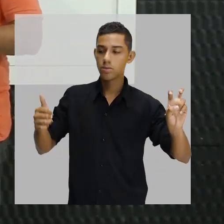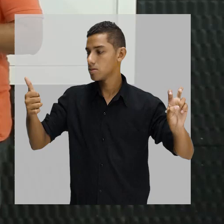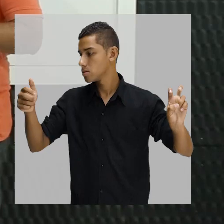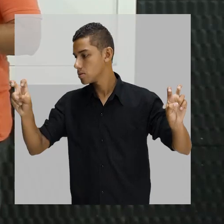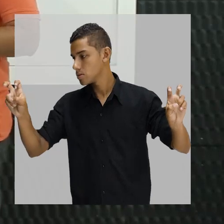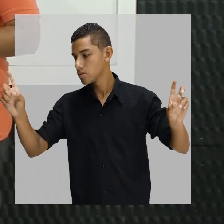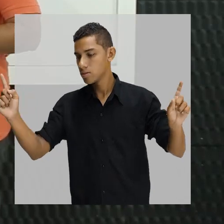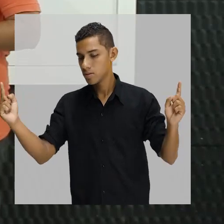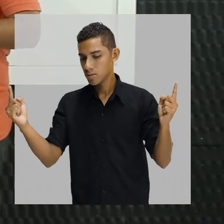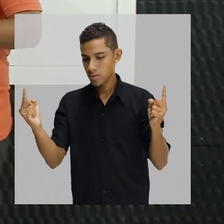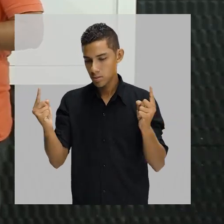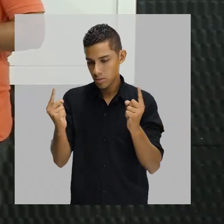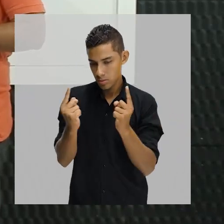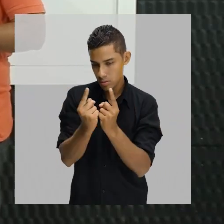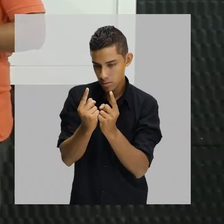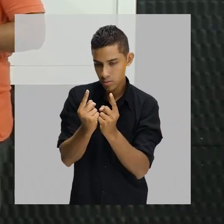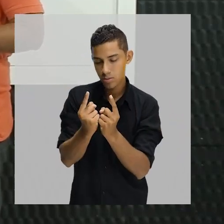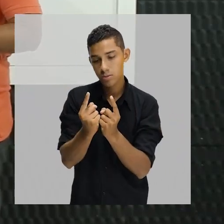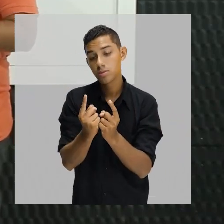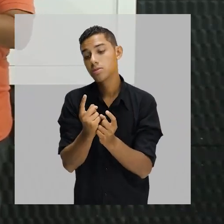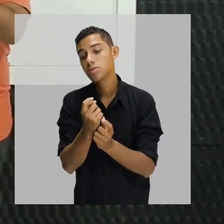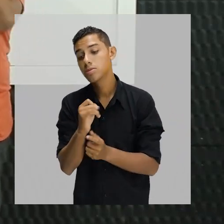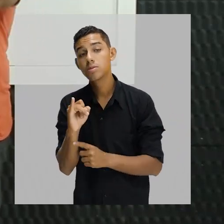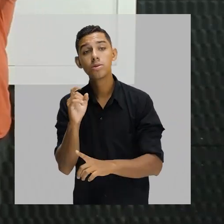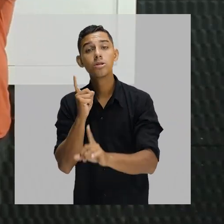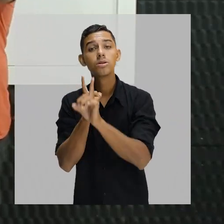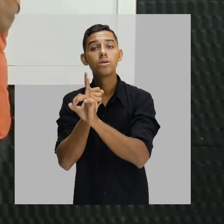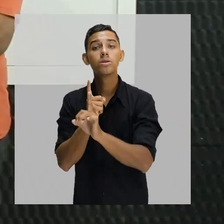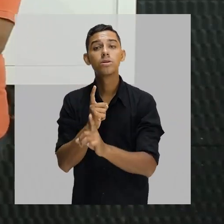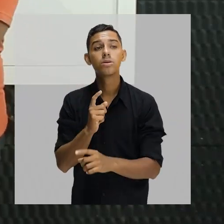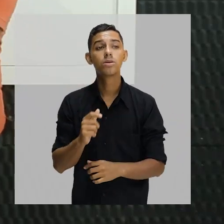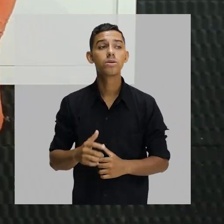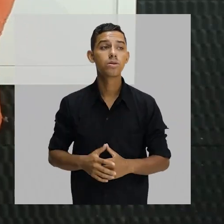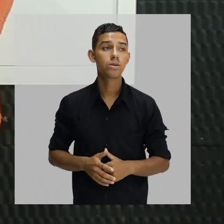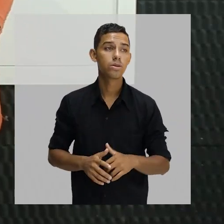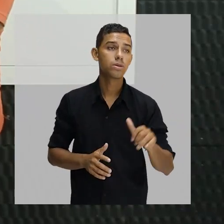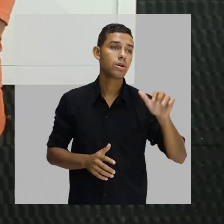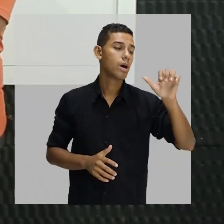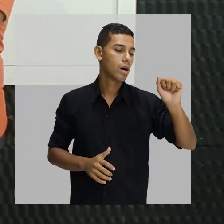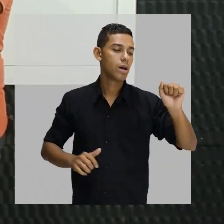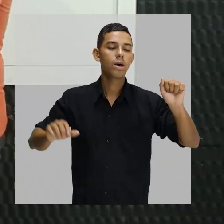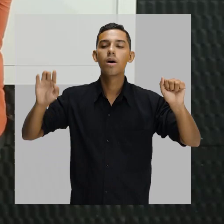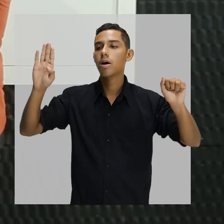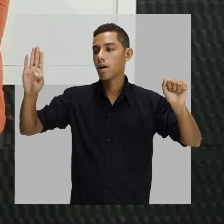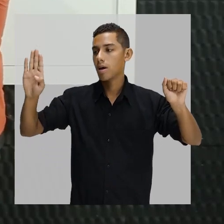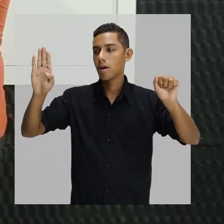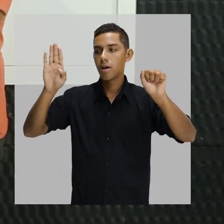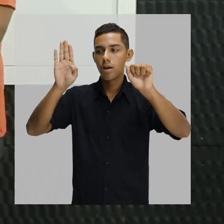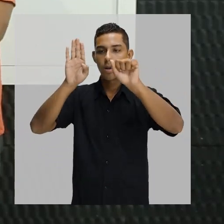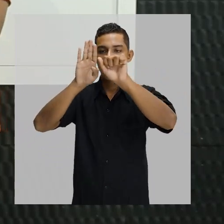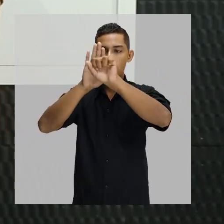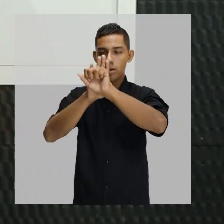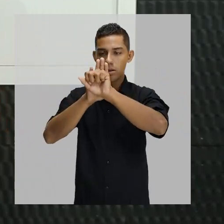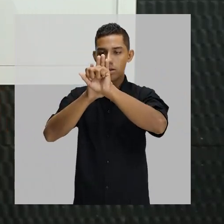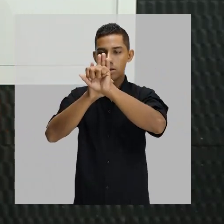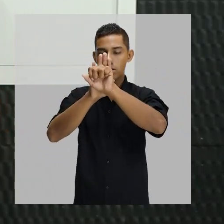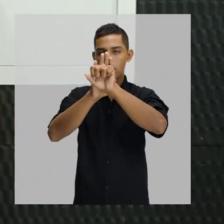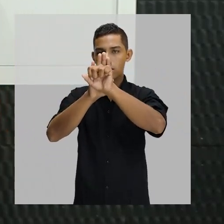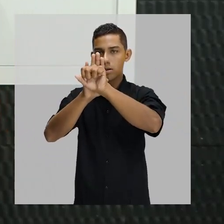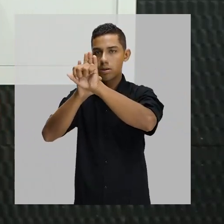que ser encurtado e só acontece o encontro quando o corpo A e o corpo B eles ocuparem o mesmo